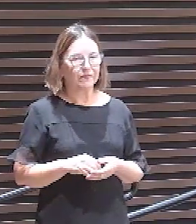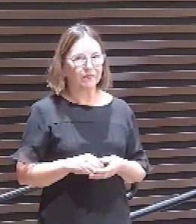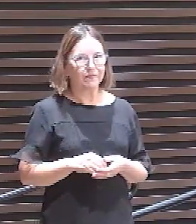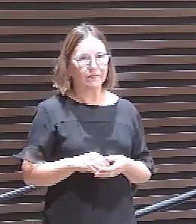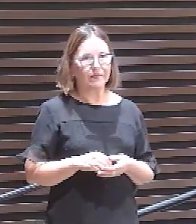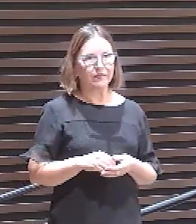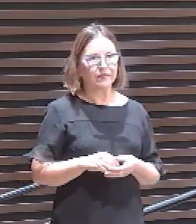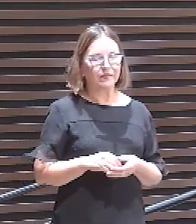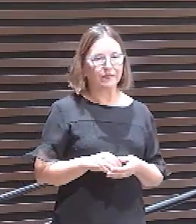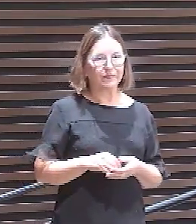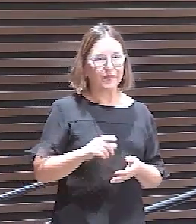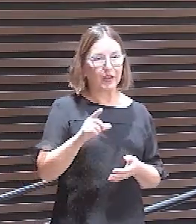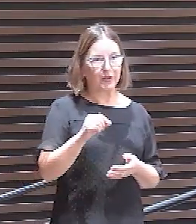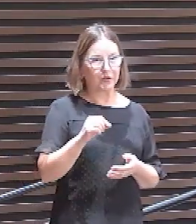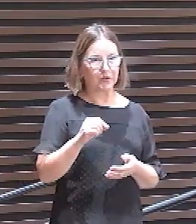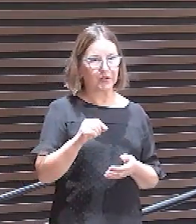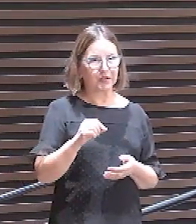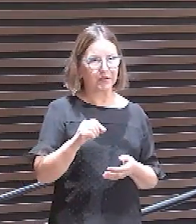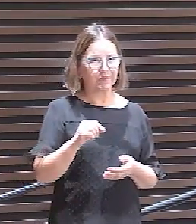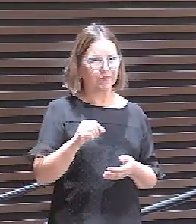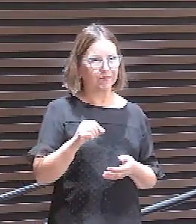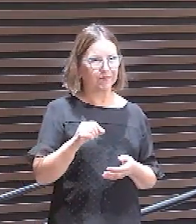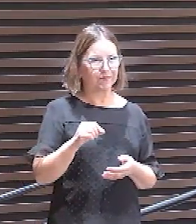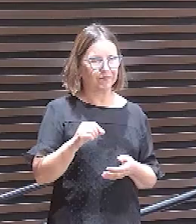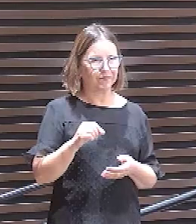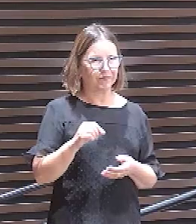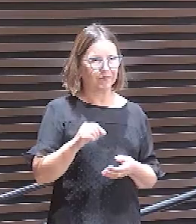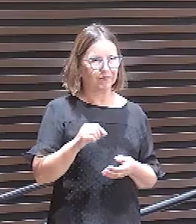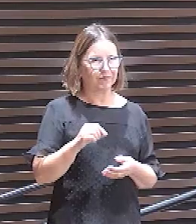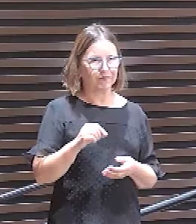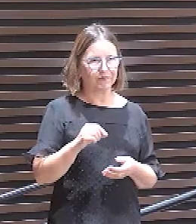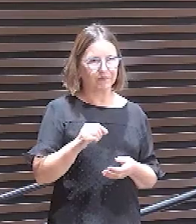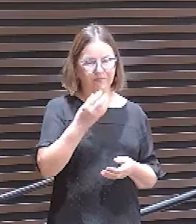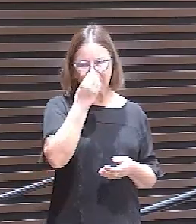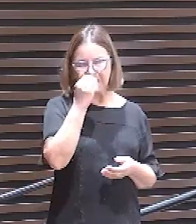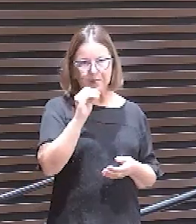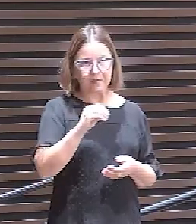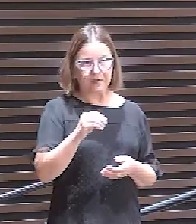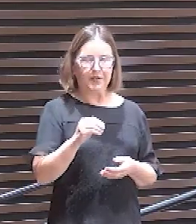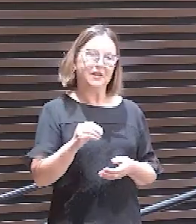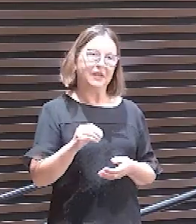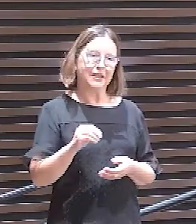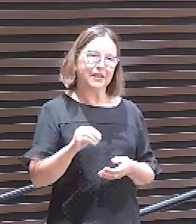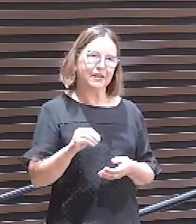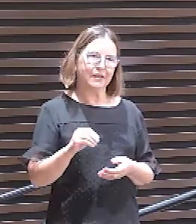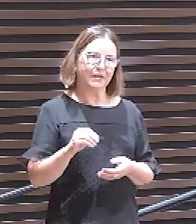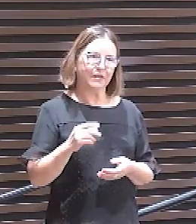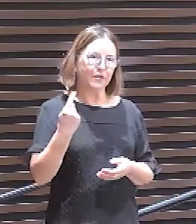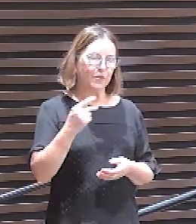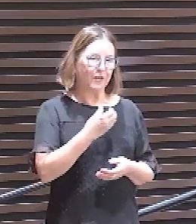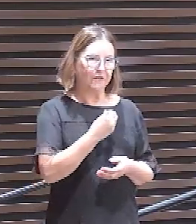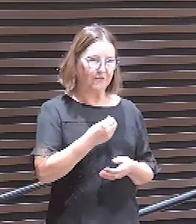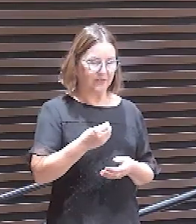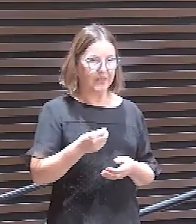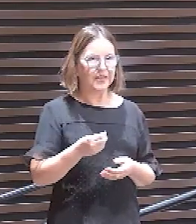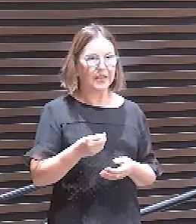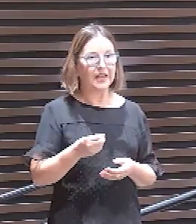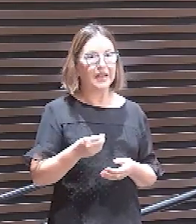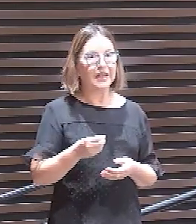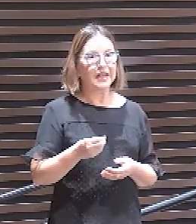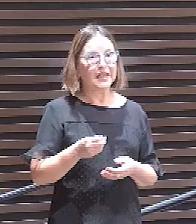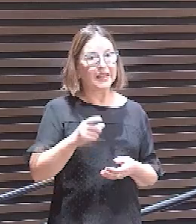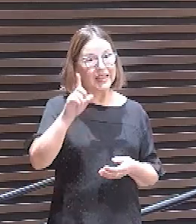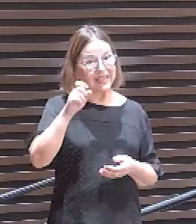decidiram abandonar suas carreiras promissoras para servir como missionários na China, sob a liderança